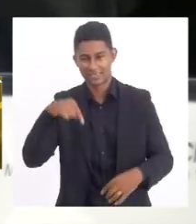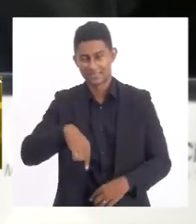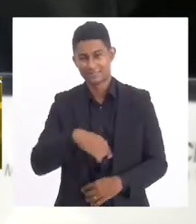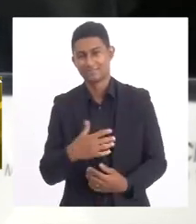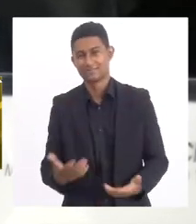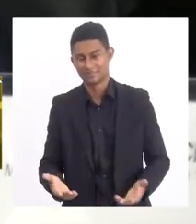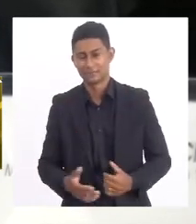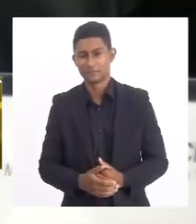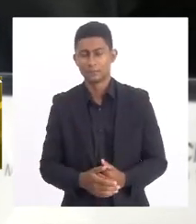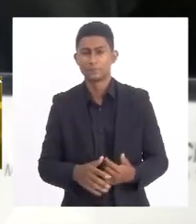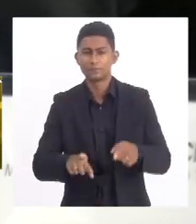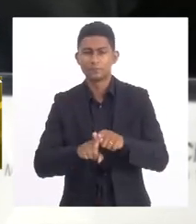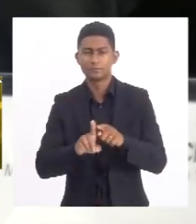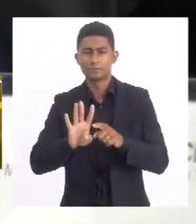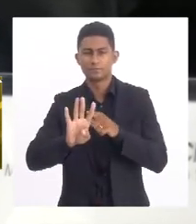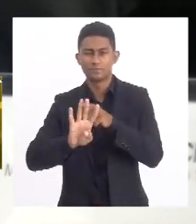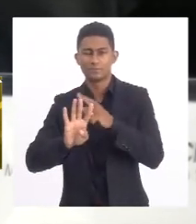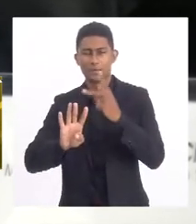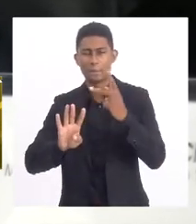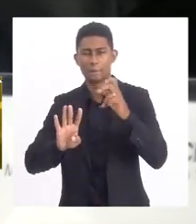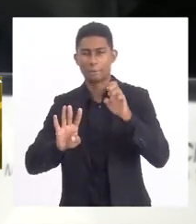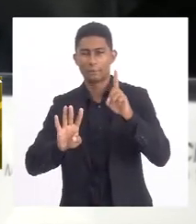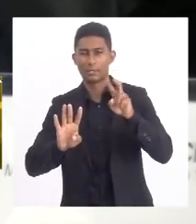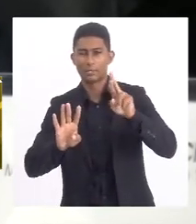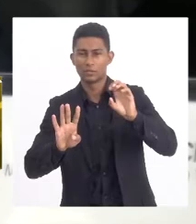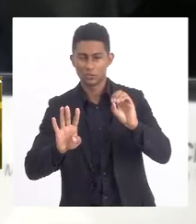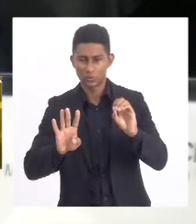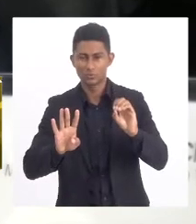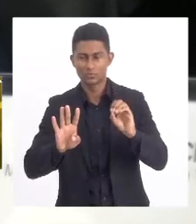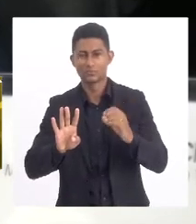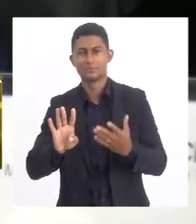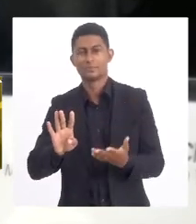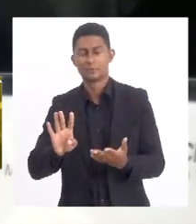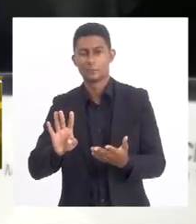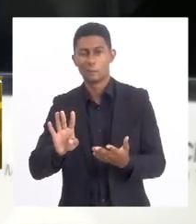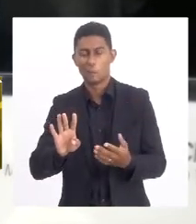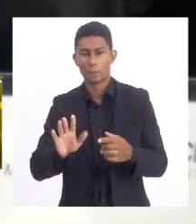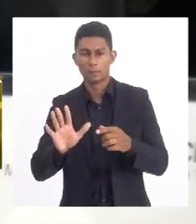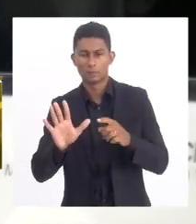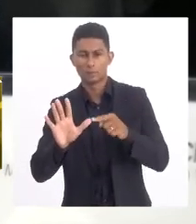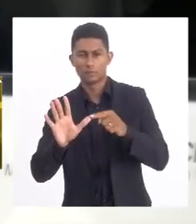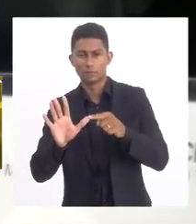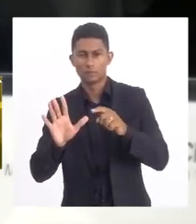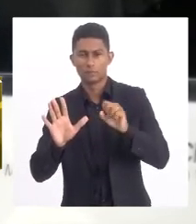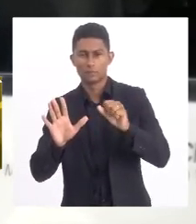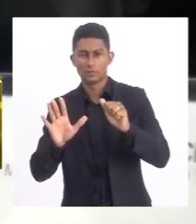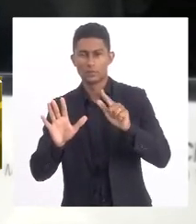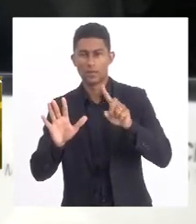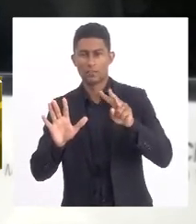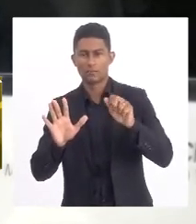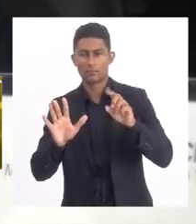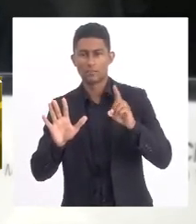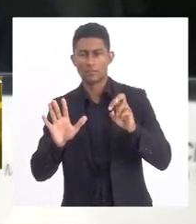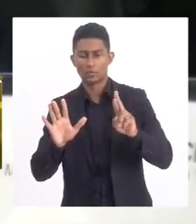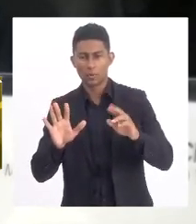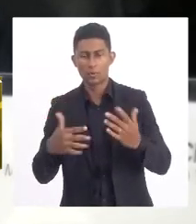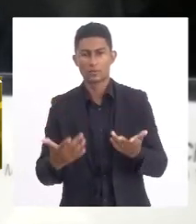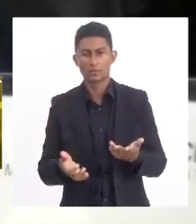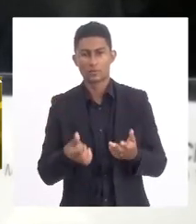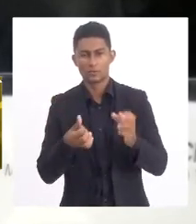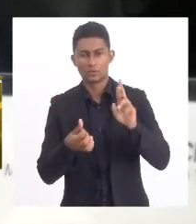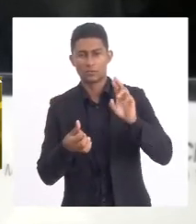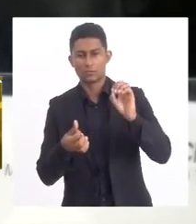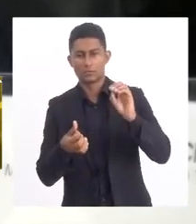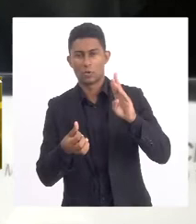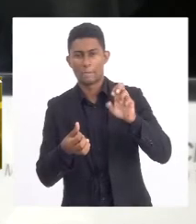sal da o Pedro Guimarães representando apresenta rio o salvador Saladino da hábito a Roberta Werner do Rio